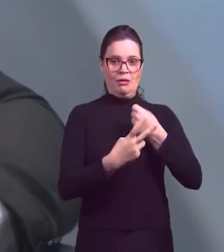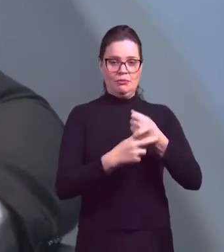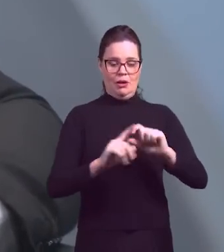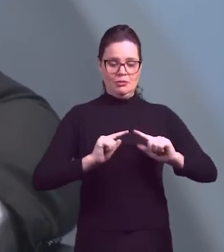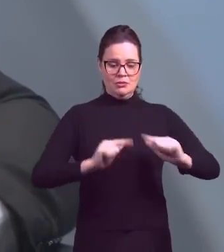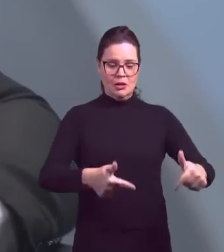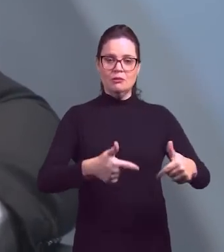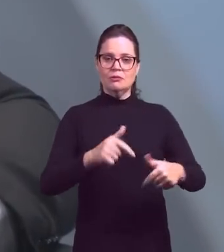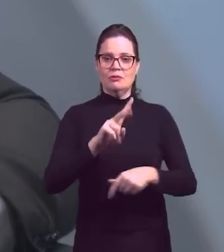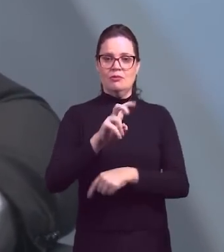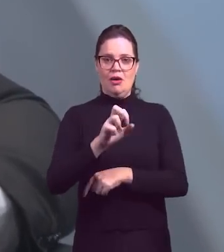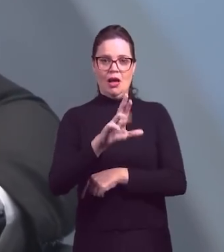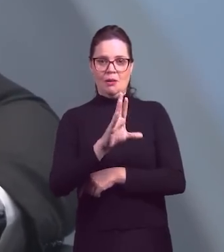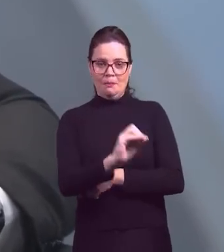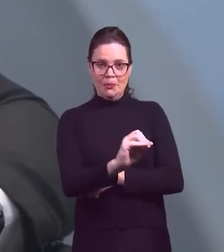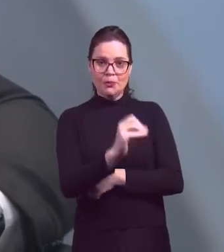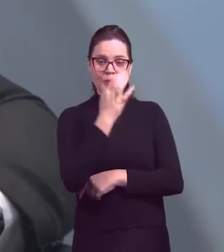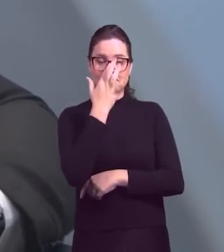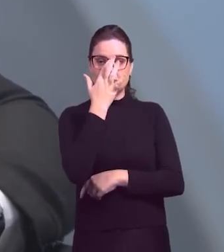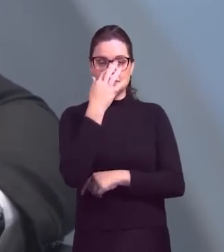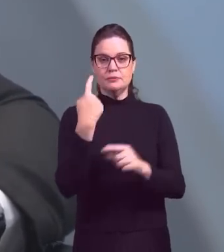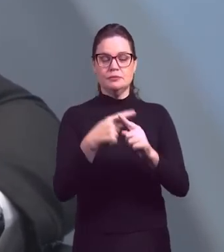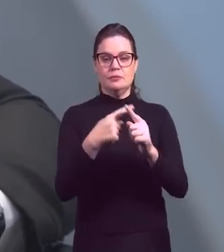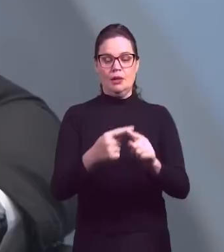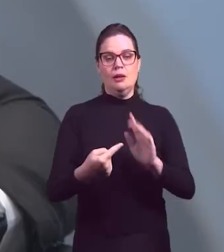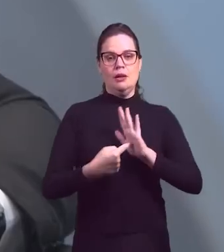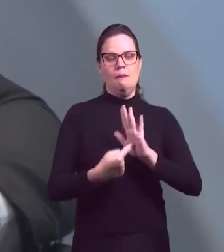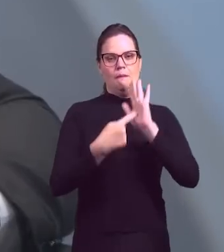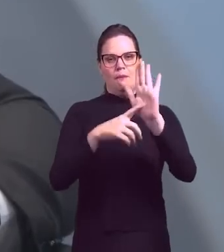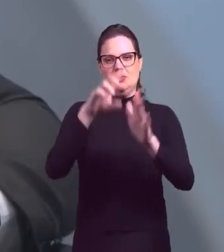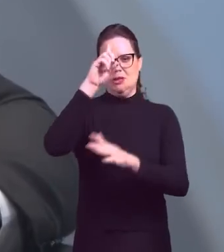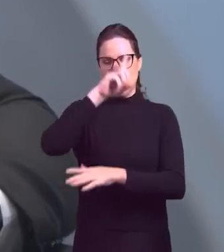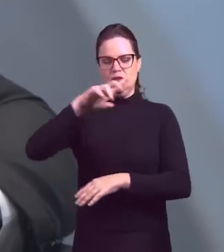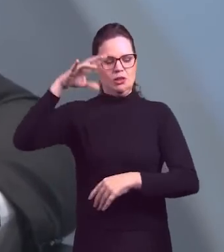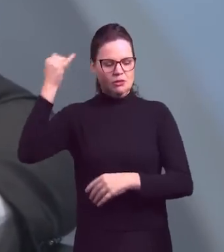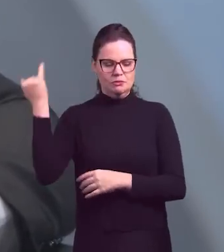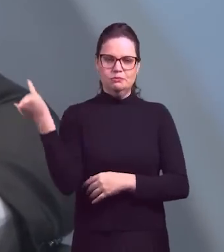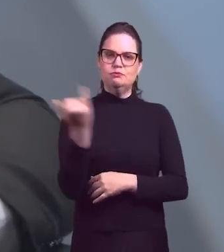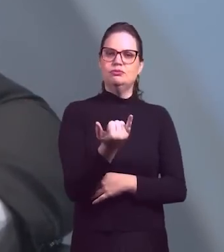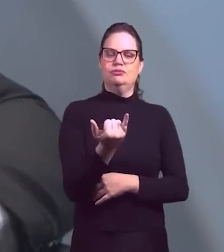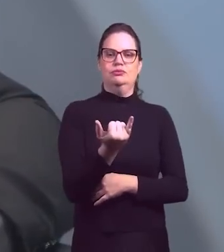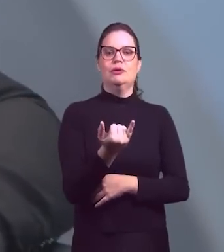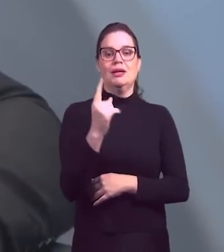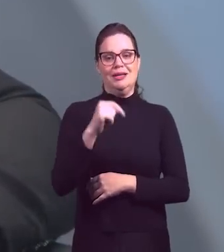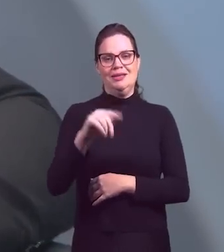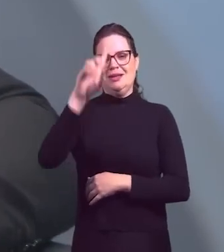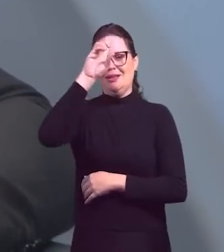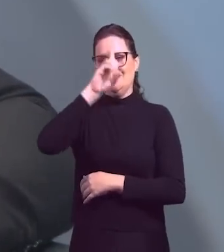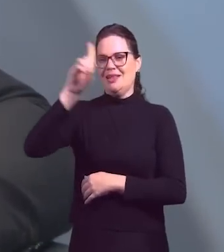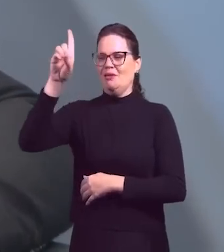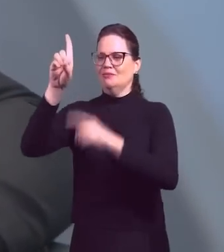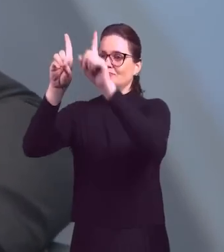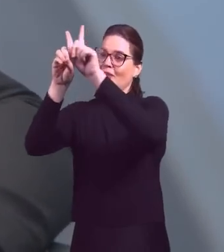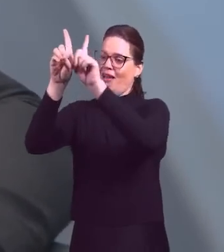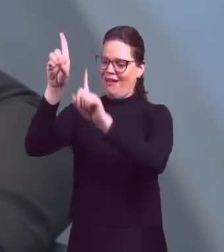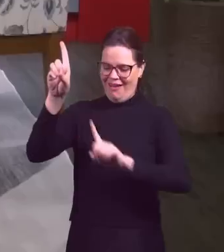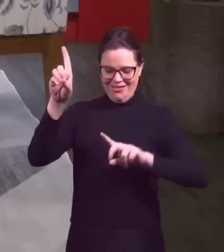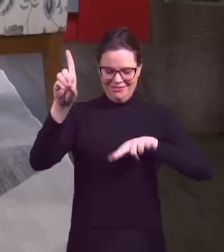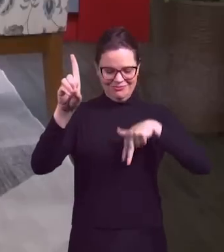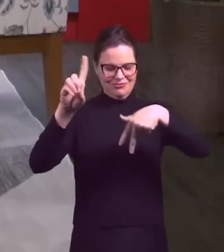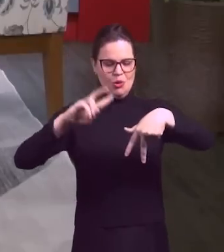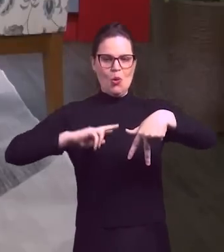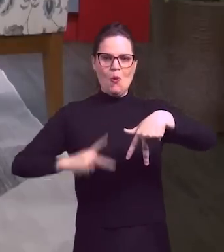fala dessa expressão de Deus, este verbo de Deus, que se fez carne e habitou entre